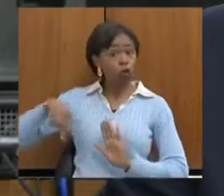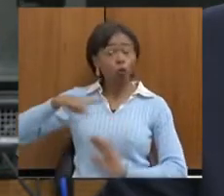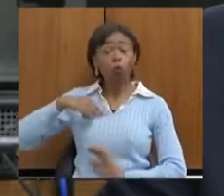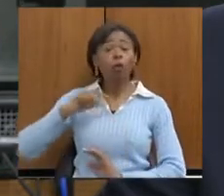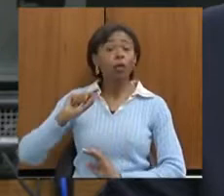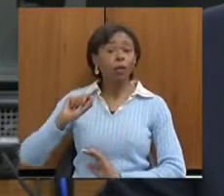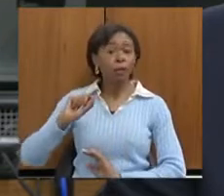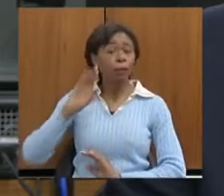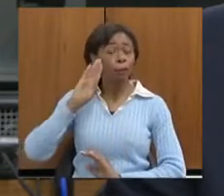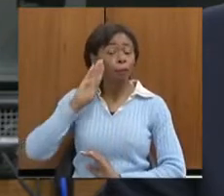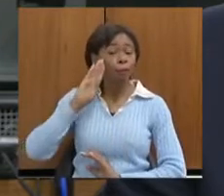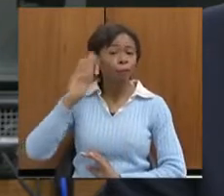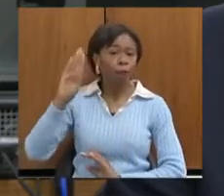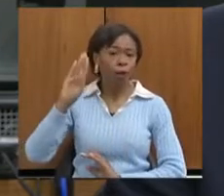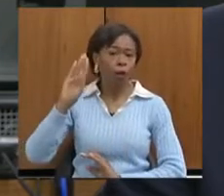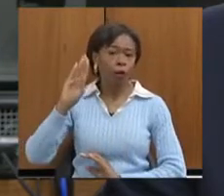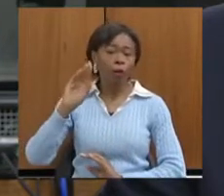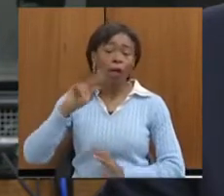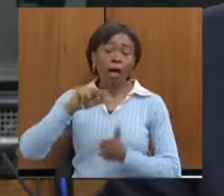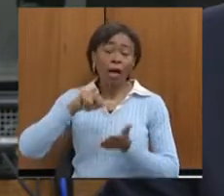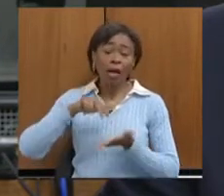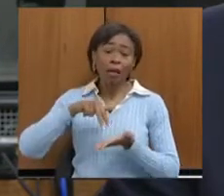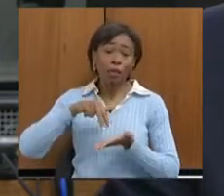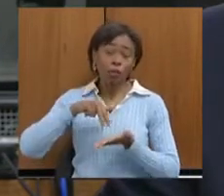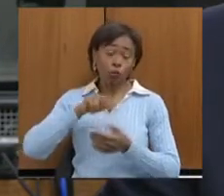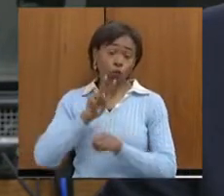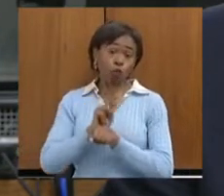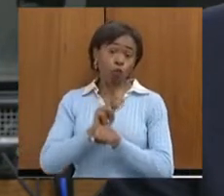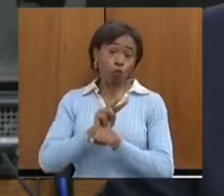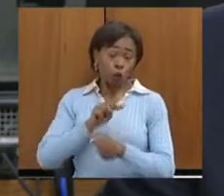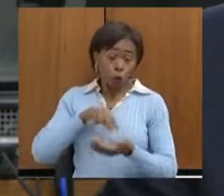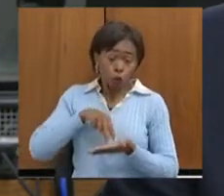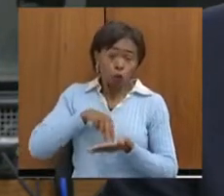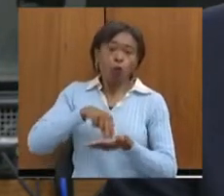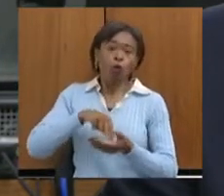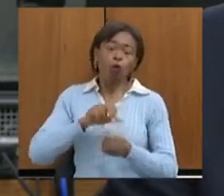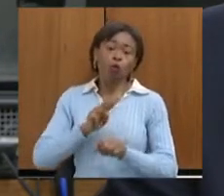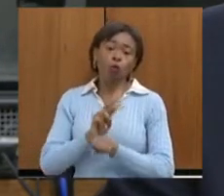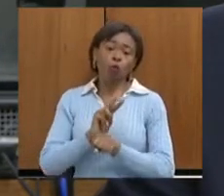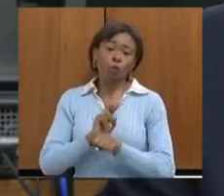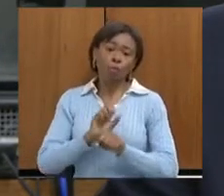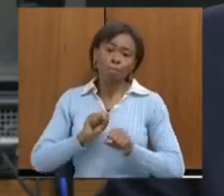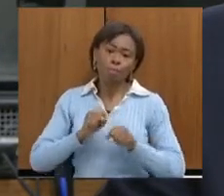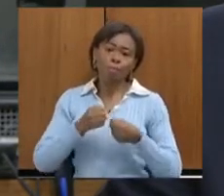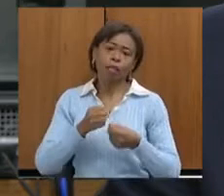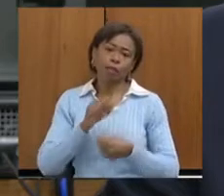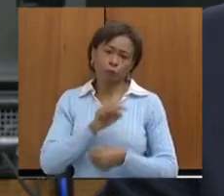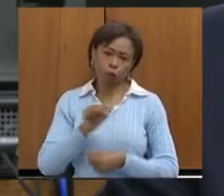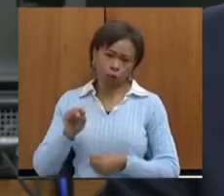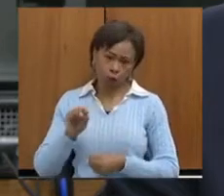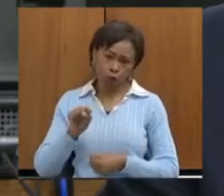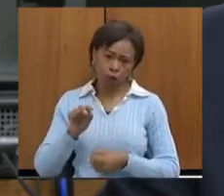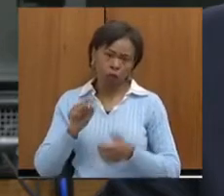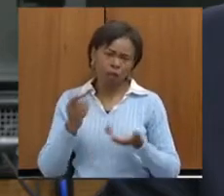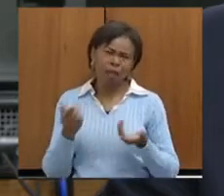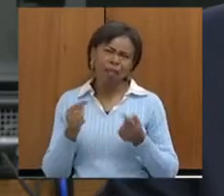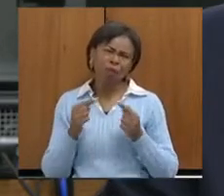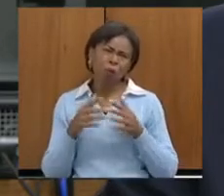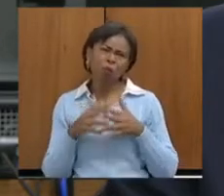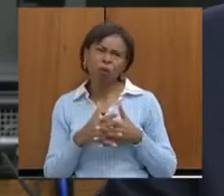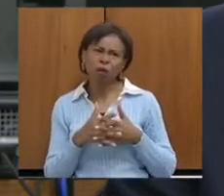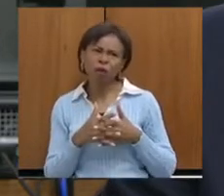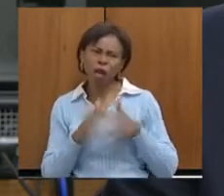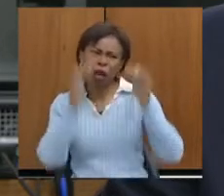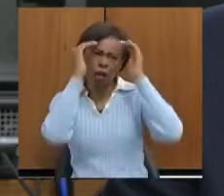sustentabilidade EA sustentabilidade muitas vezes ela é confundida com apenas um respeito ao meio ambiente